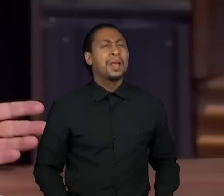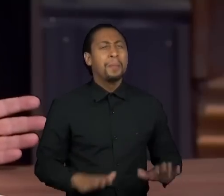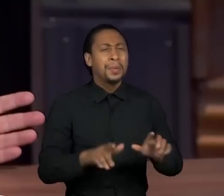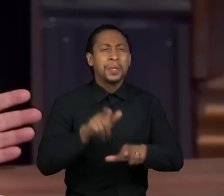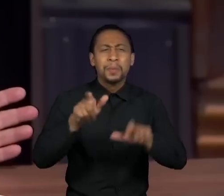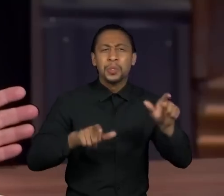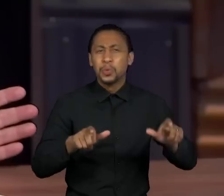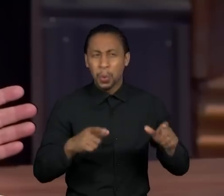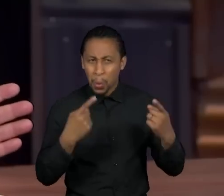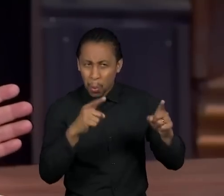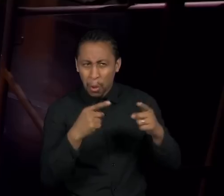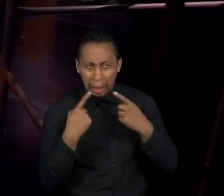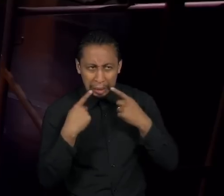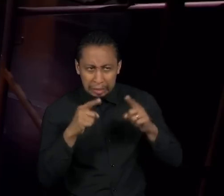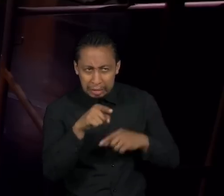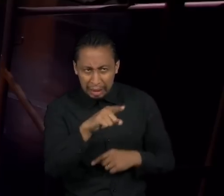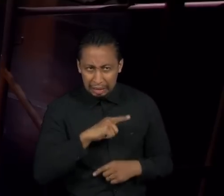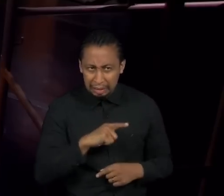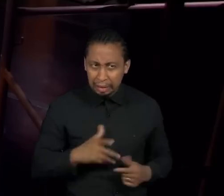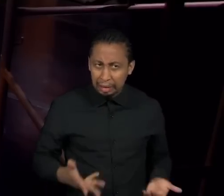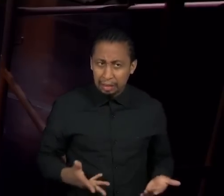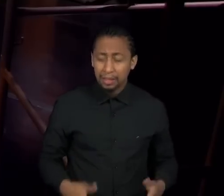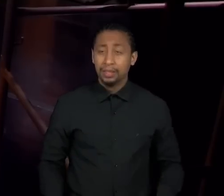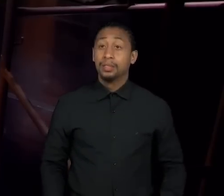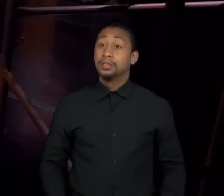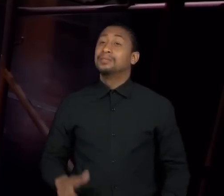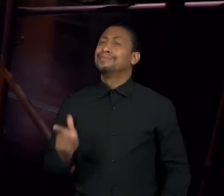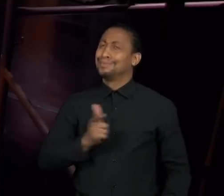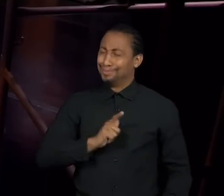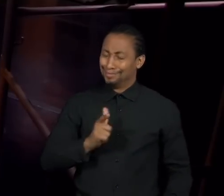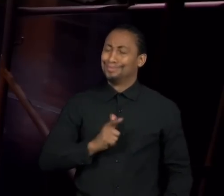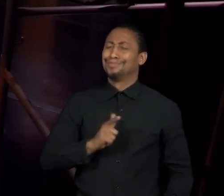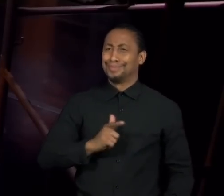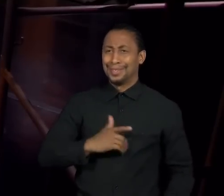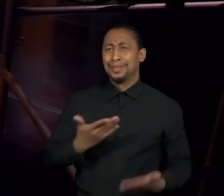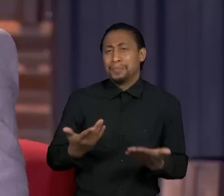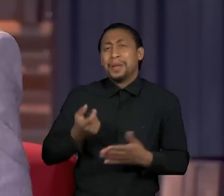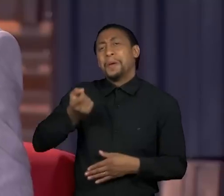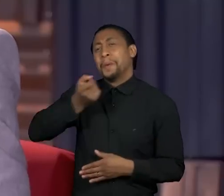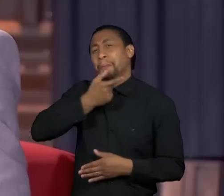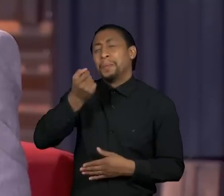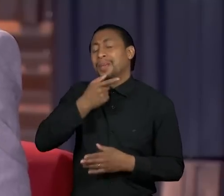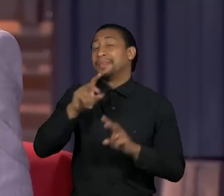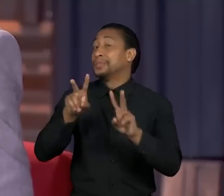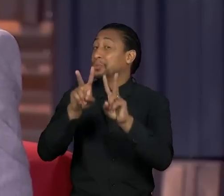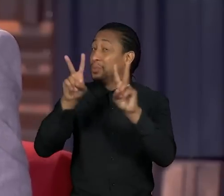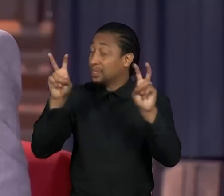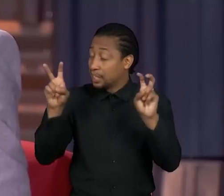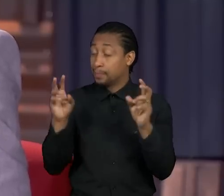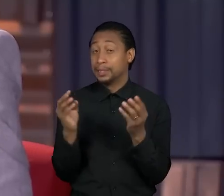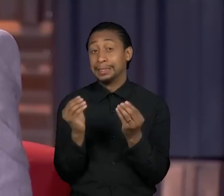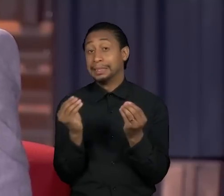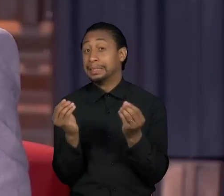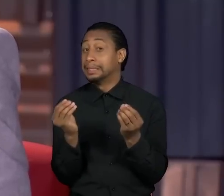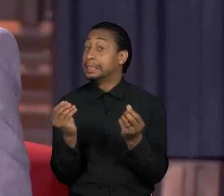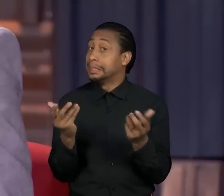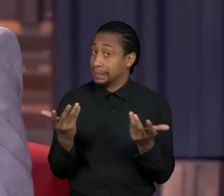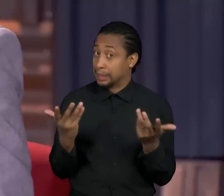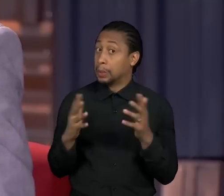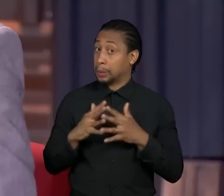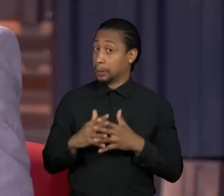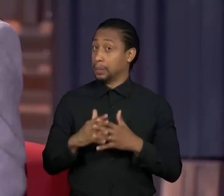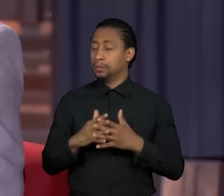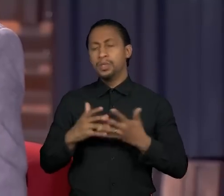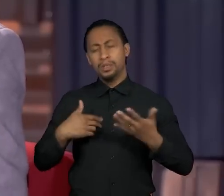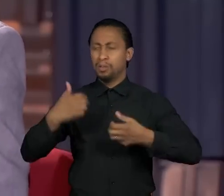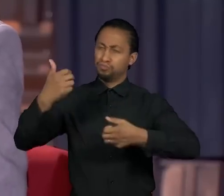que te critica? Não é possível. Ah, é. Minha comédia, ela toca em questões muito sensíveis e eu falo